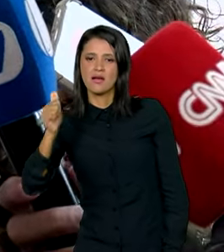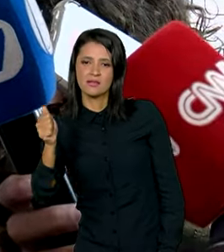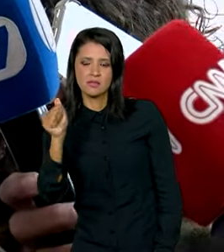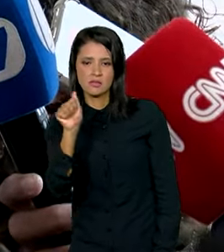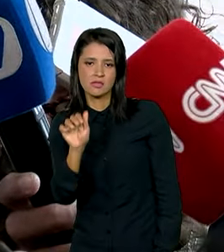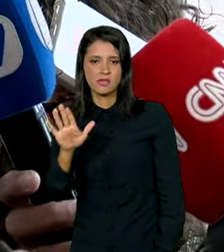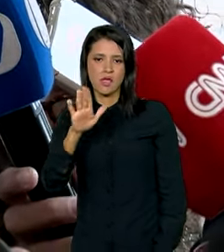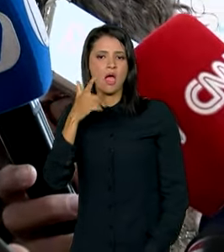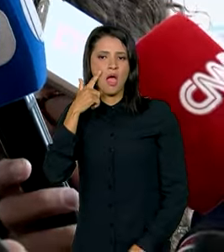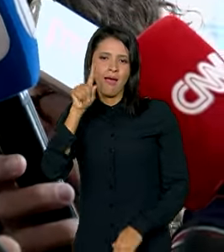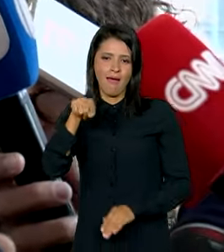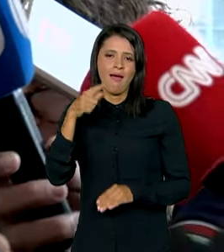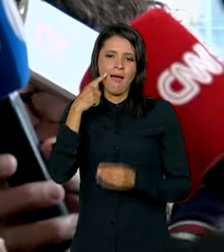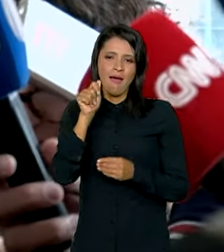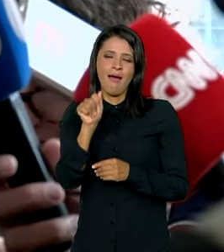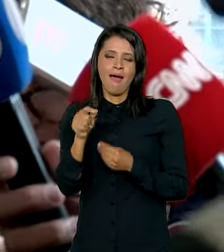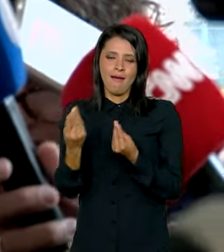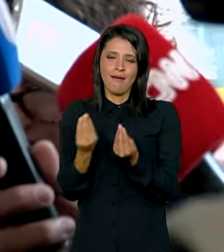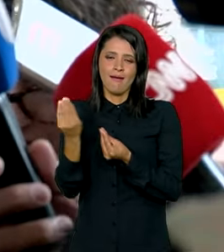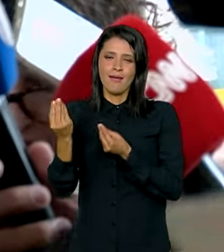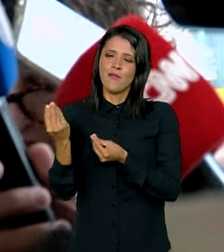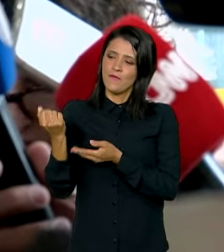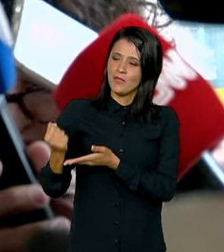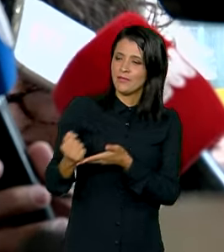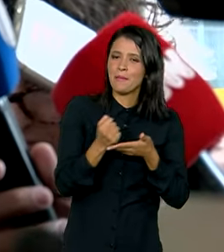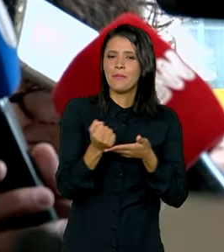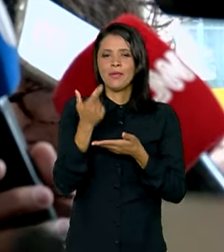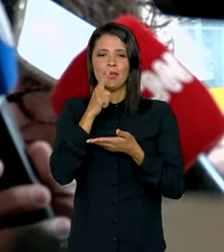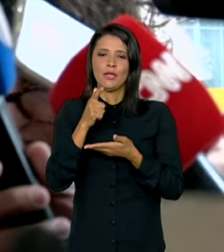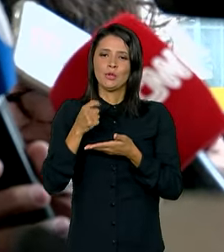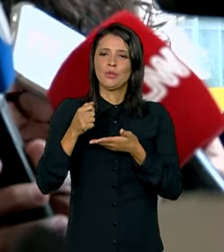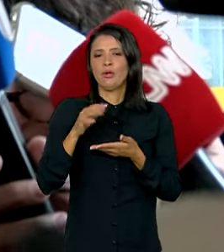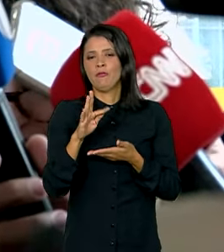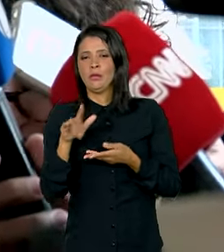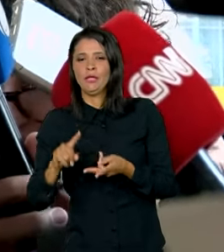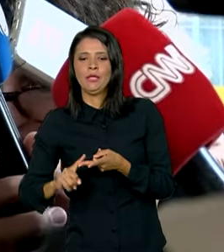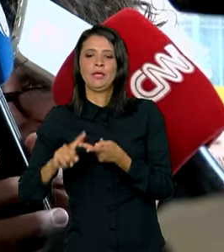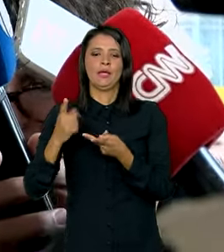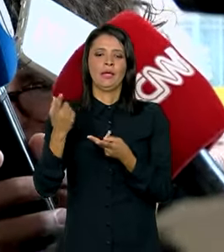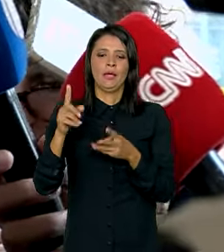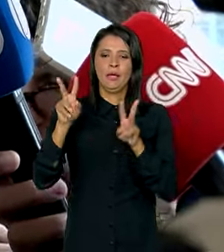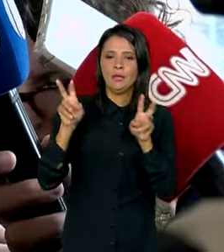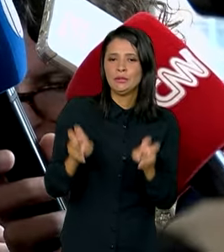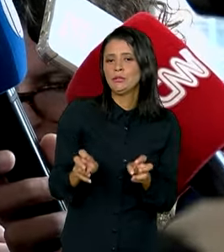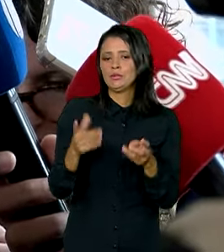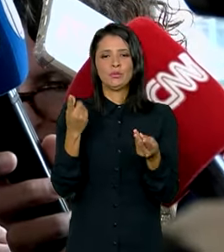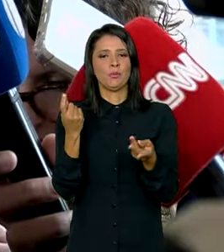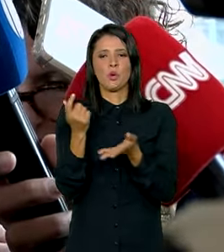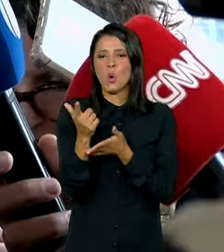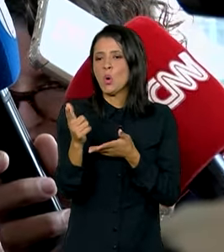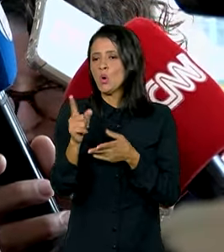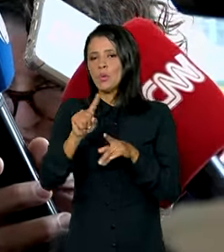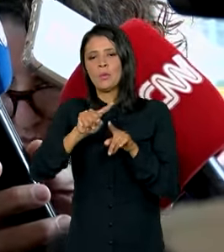Basicamente sobre financiamento internacional, sobre o apoio do Brasil ao FMI, sobre alinhamento de cotas, esse tipo de coisa.